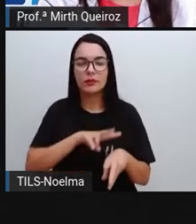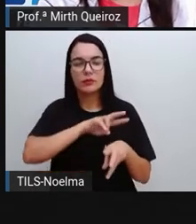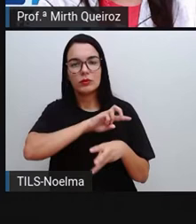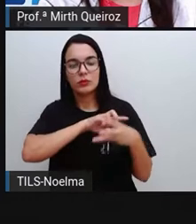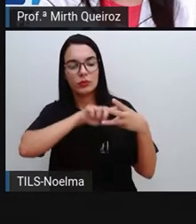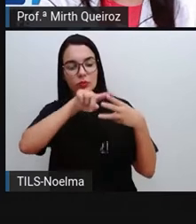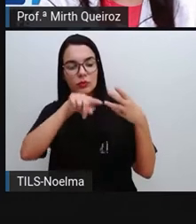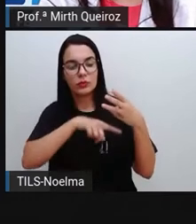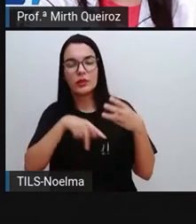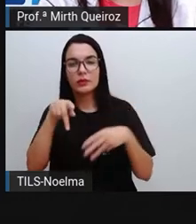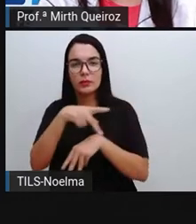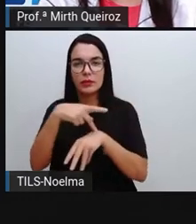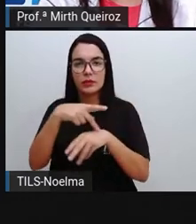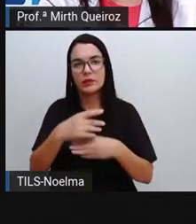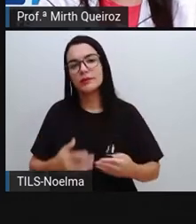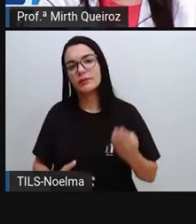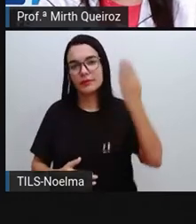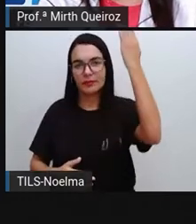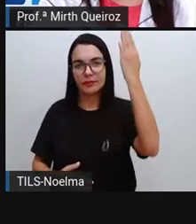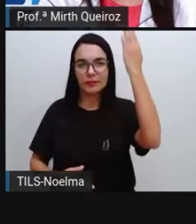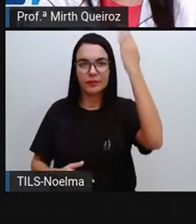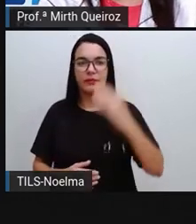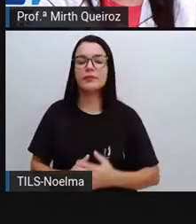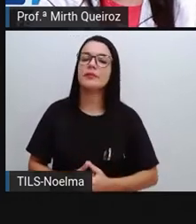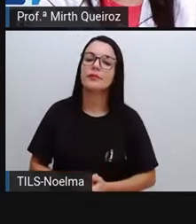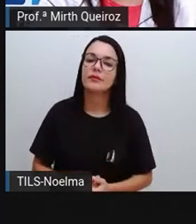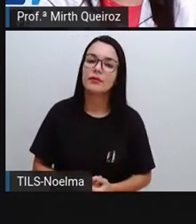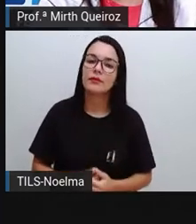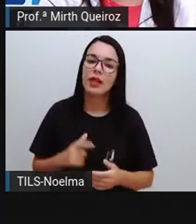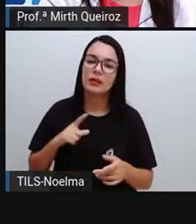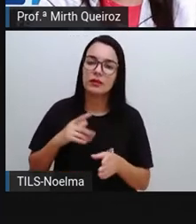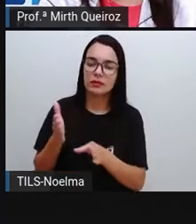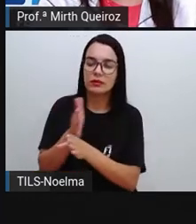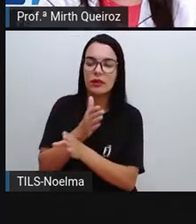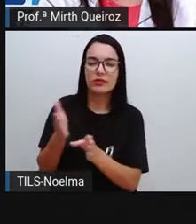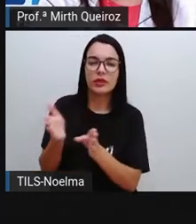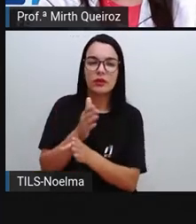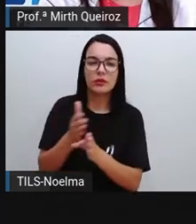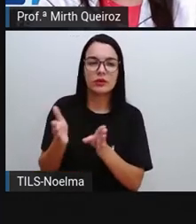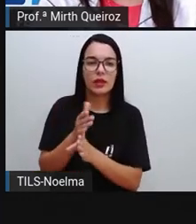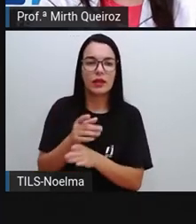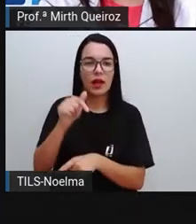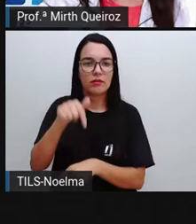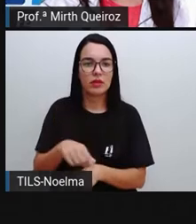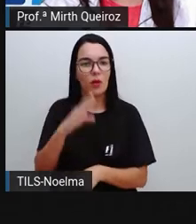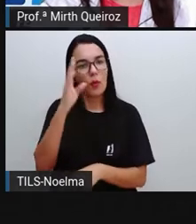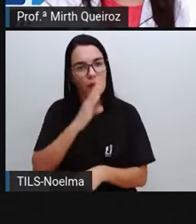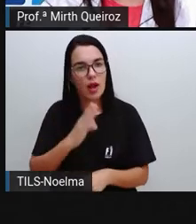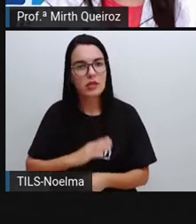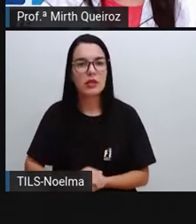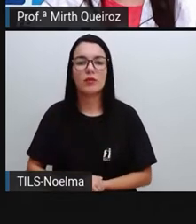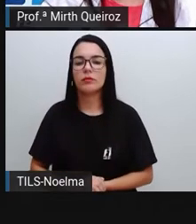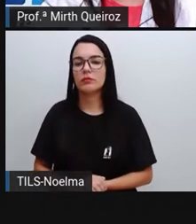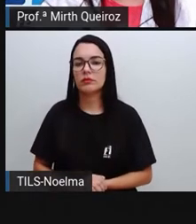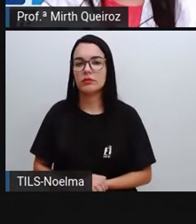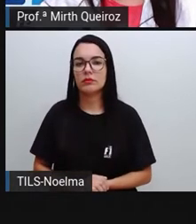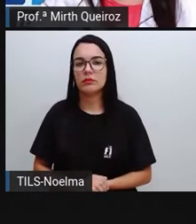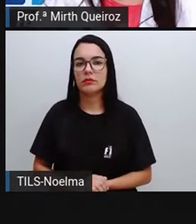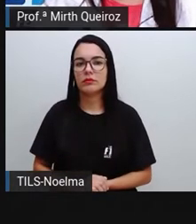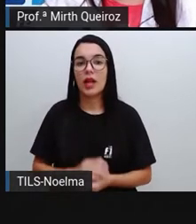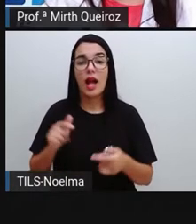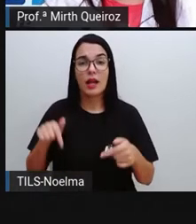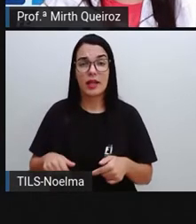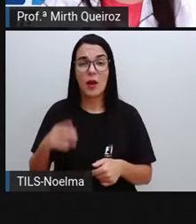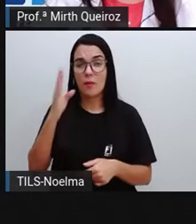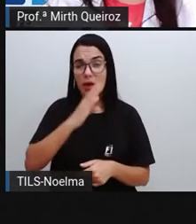e Guiana Francesa. São os países que fazem fronteira com o nosso Brasil.